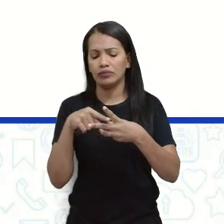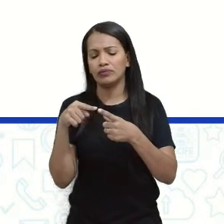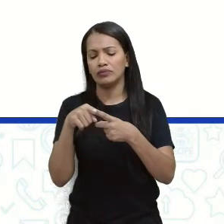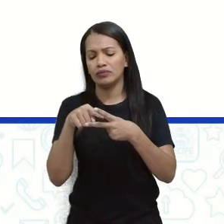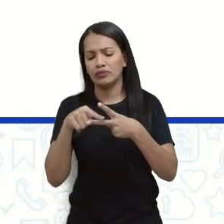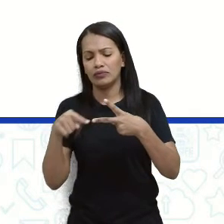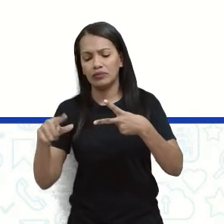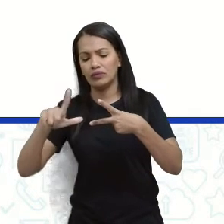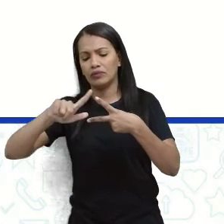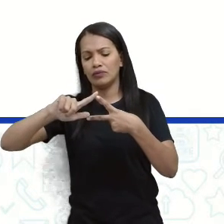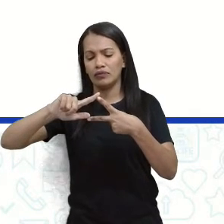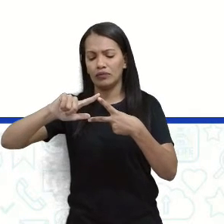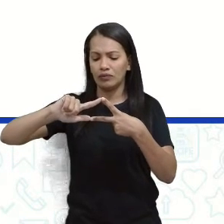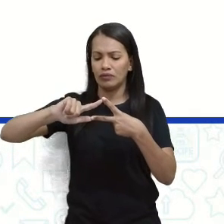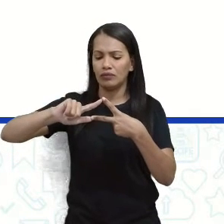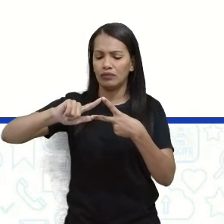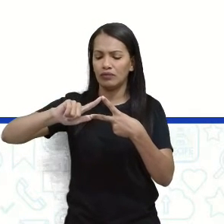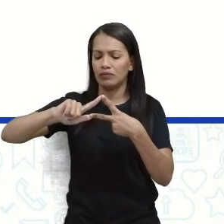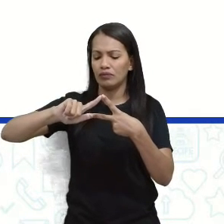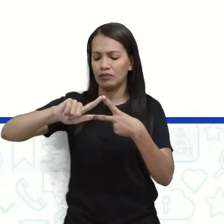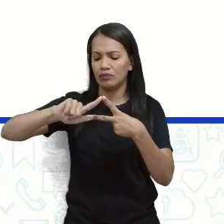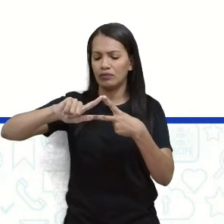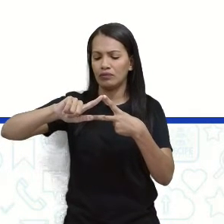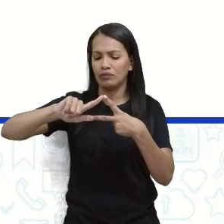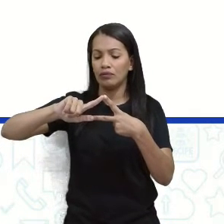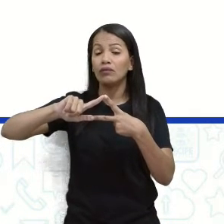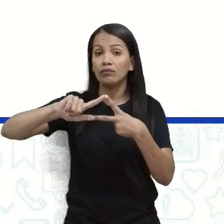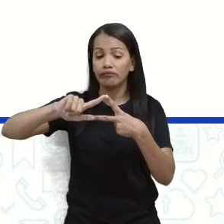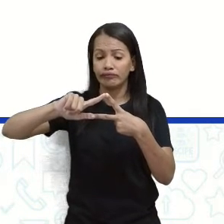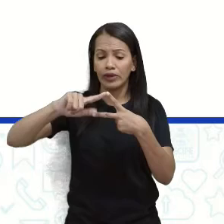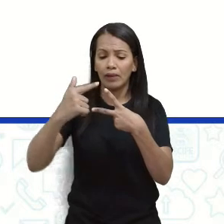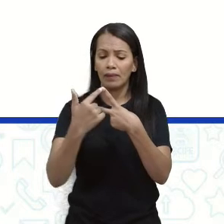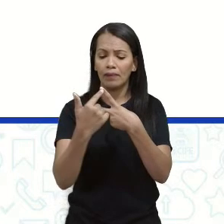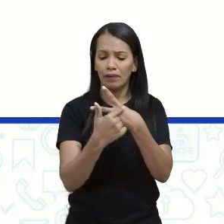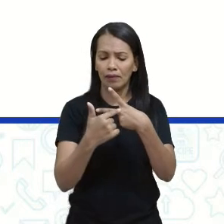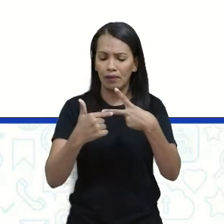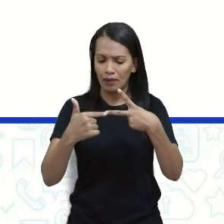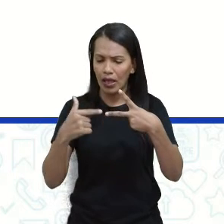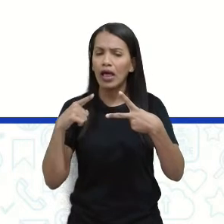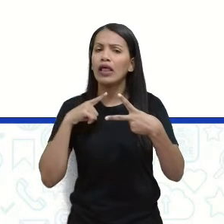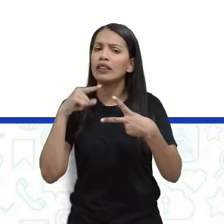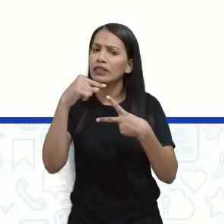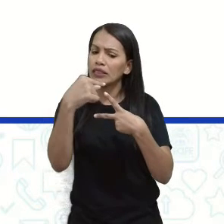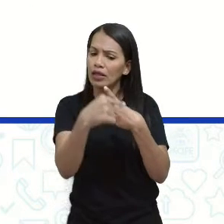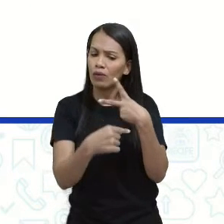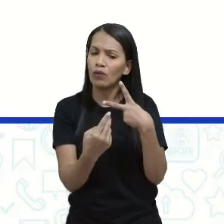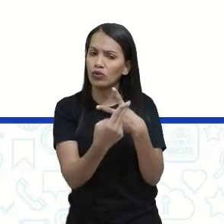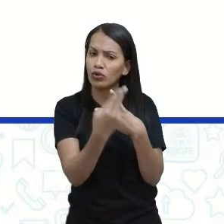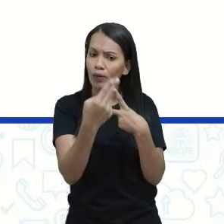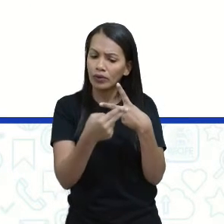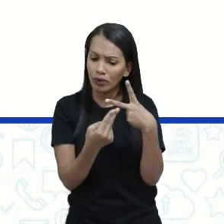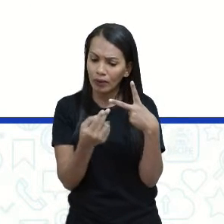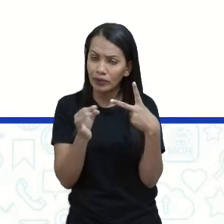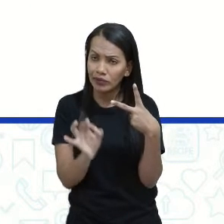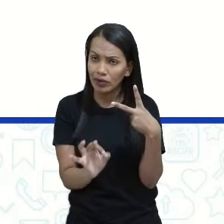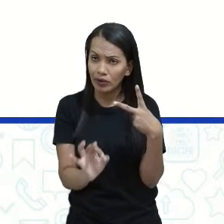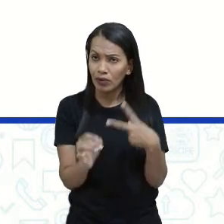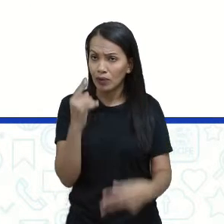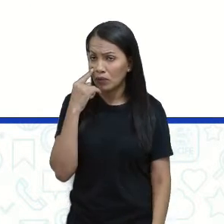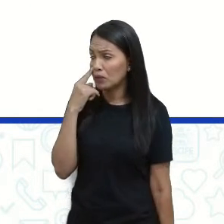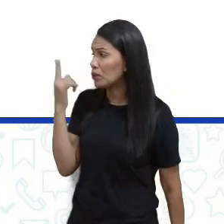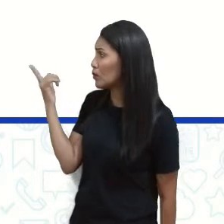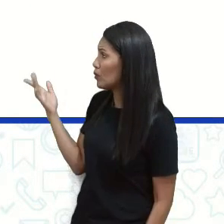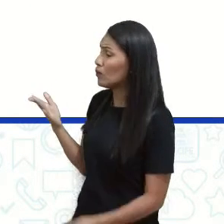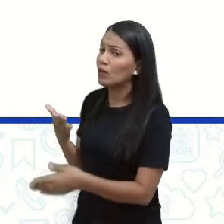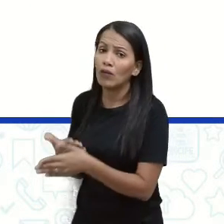revisar esse nomezinho hoje para desenvolver com vocês. Esse tem outro formato de triângulo retângulo, ó, pode ser nessa posição também.